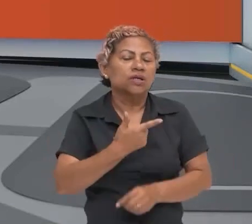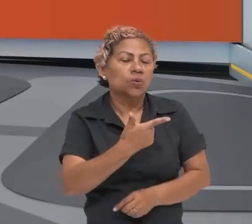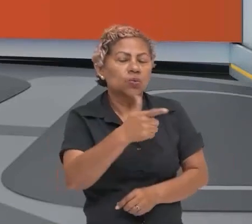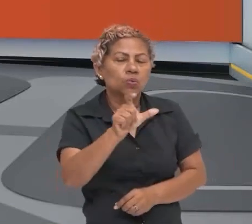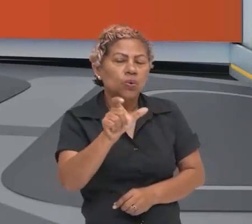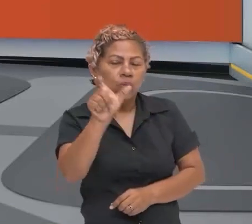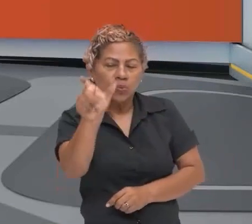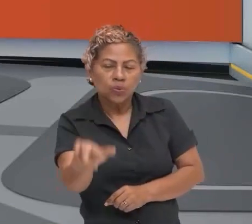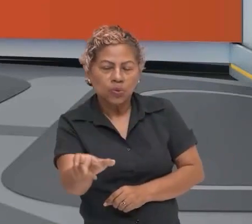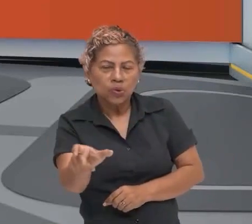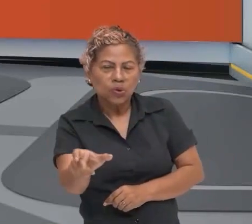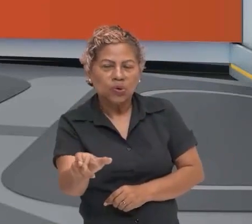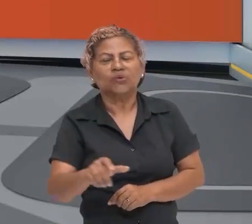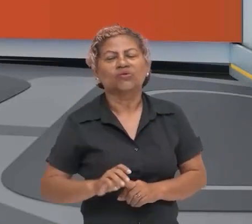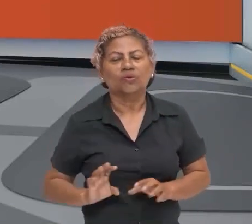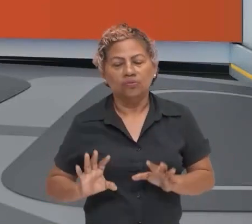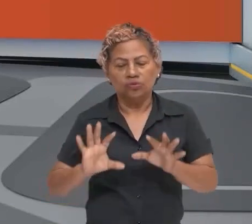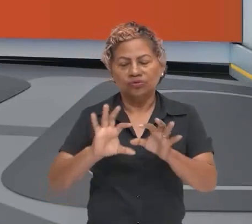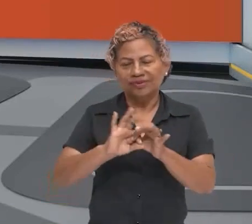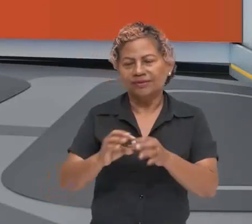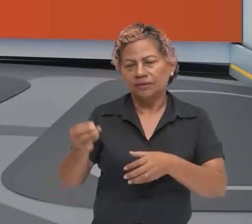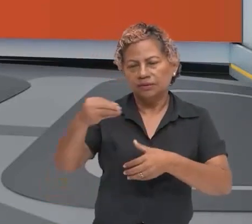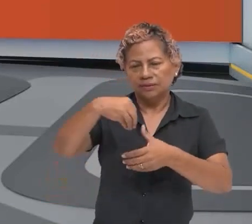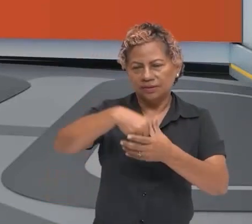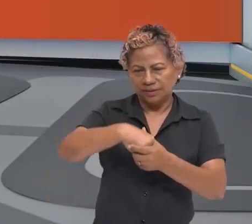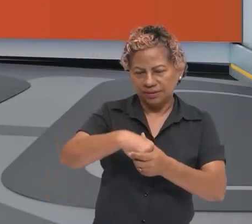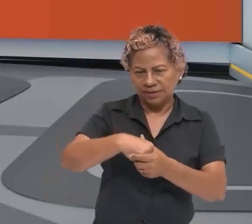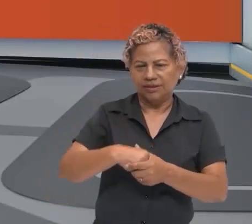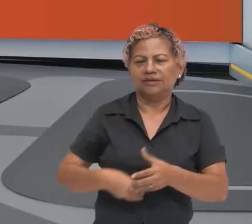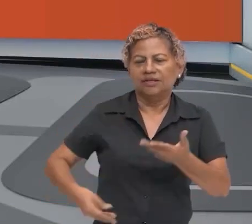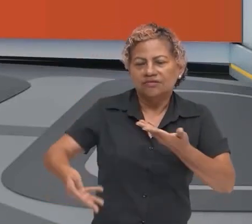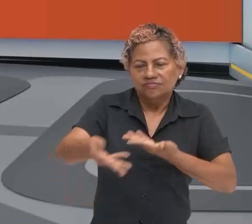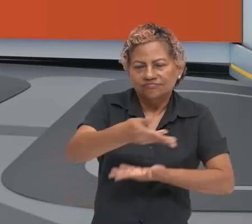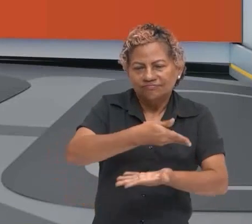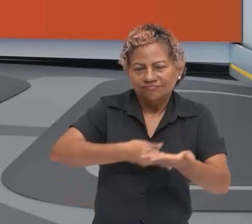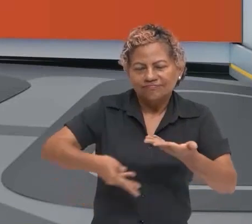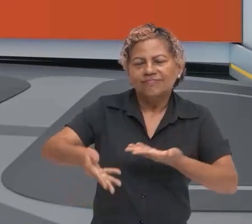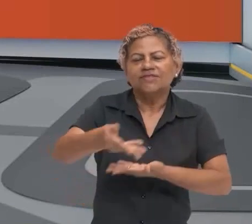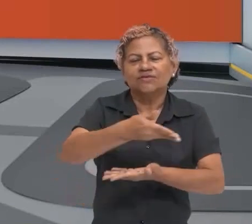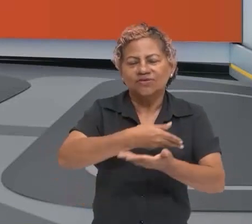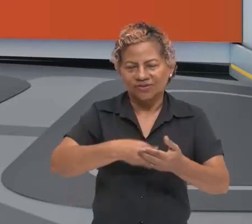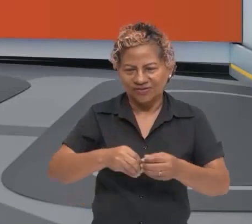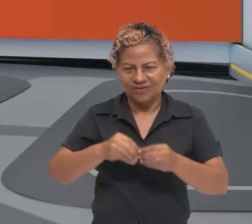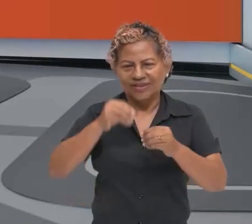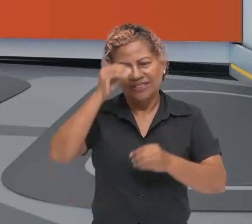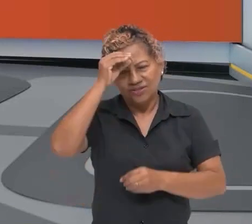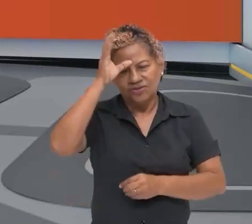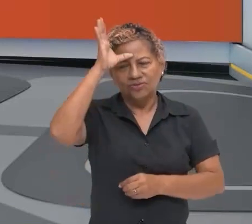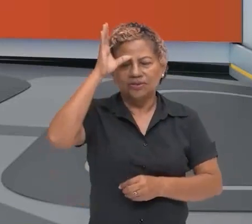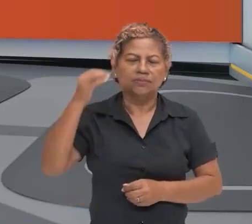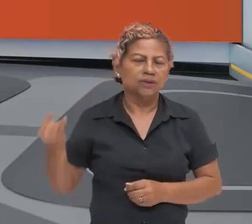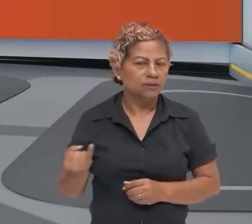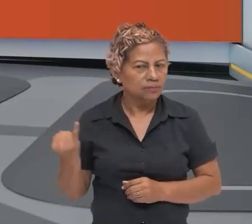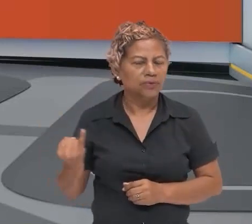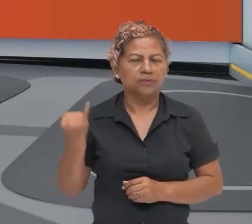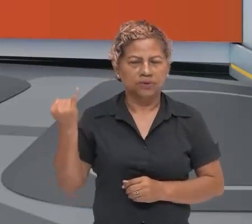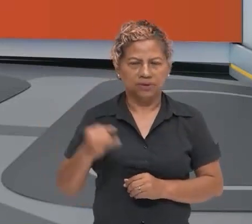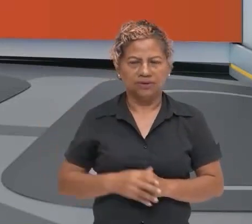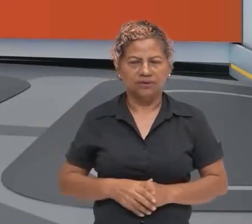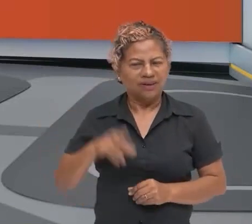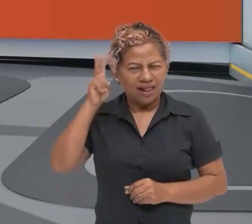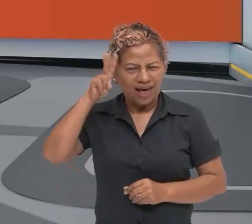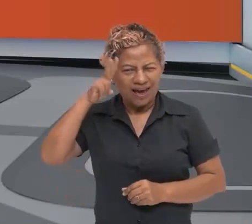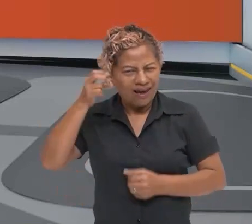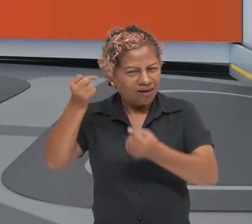né, o contexto que estamos inseridos. E essa troca, principalmente de conhecimento, é muito importante. Aquilo que nós falamos no